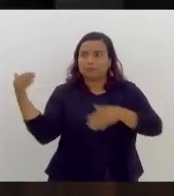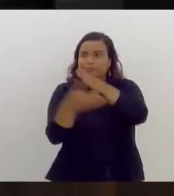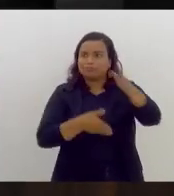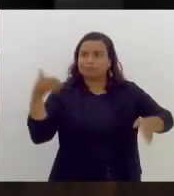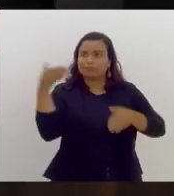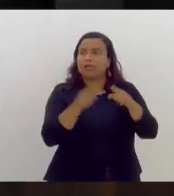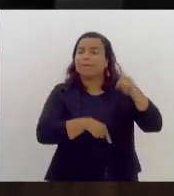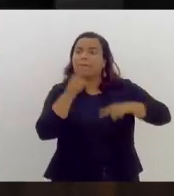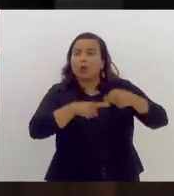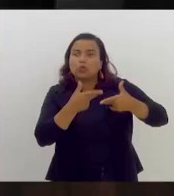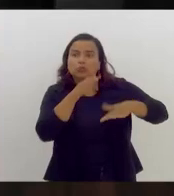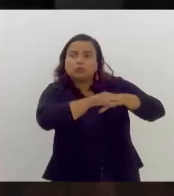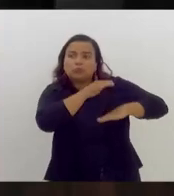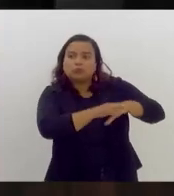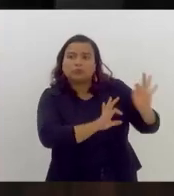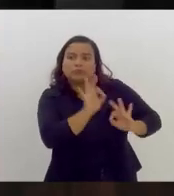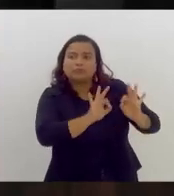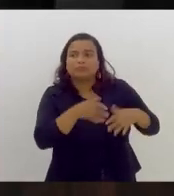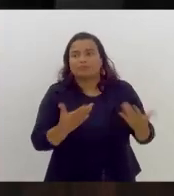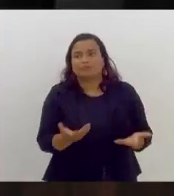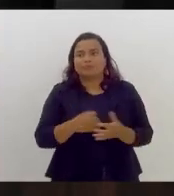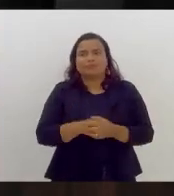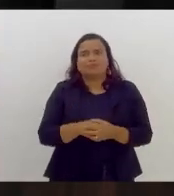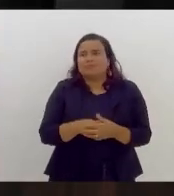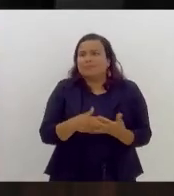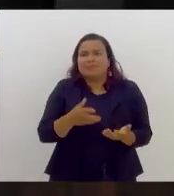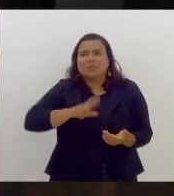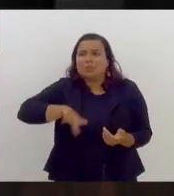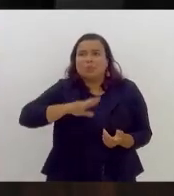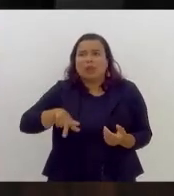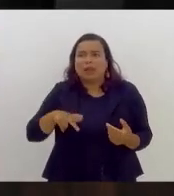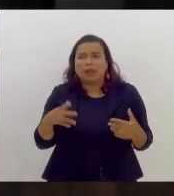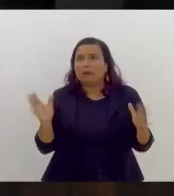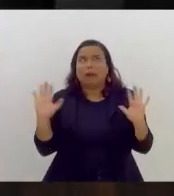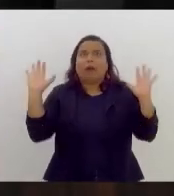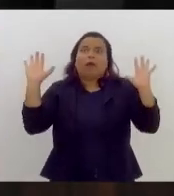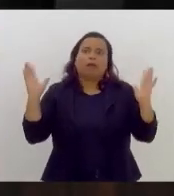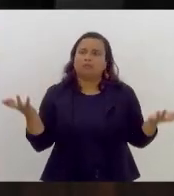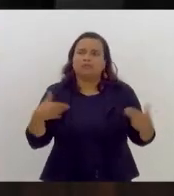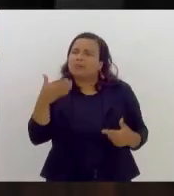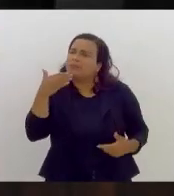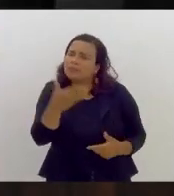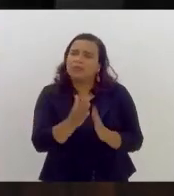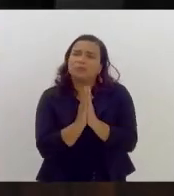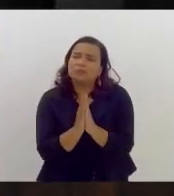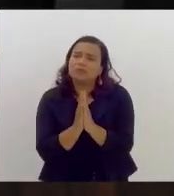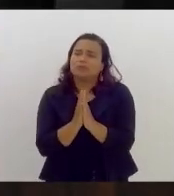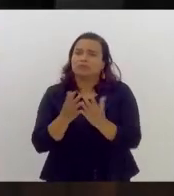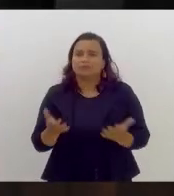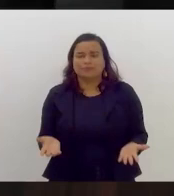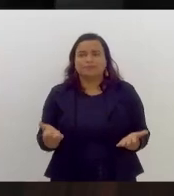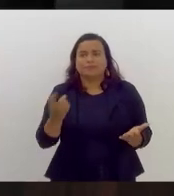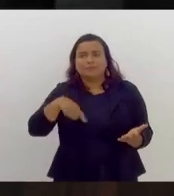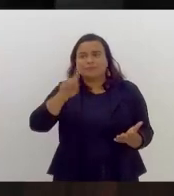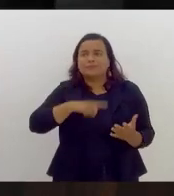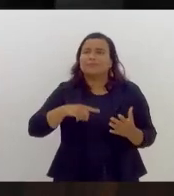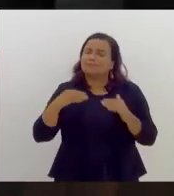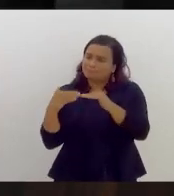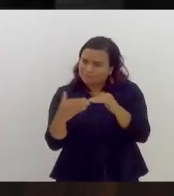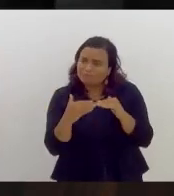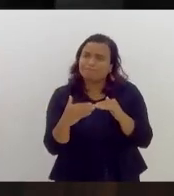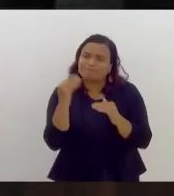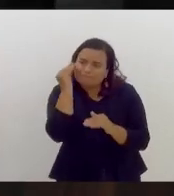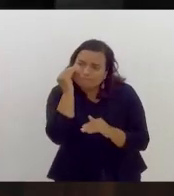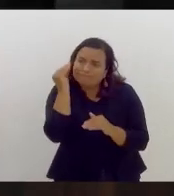dos produtos artesanais. Eu acho... Senhor presidente. Nada demais, eu quero fazer um apelo à Vossa Excelência, para que o bom senso possa prevalecer e Vossa Excelência